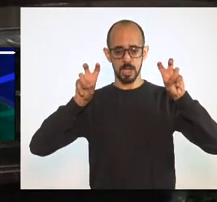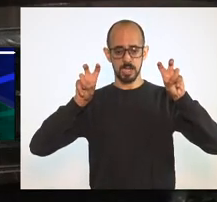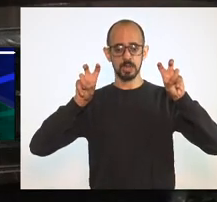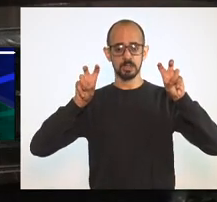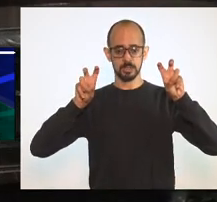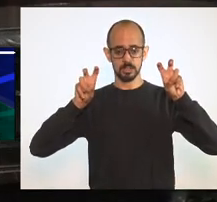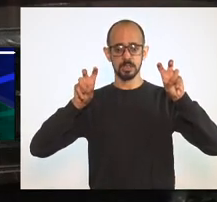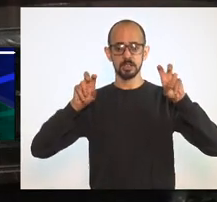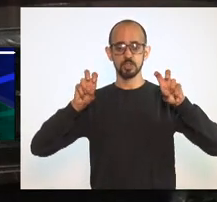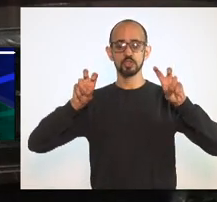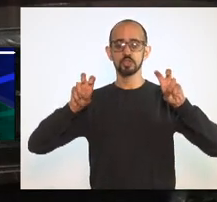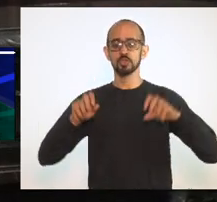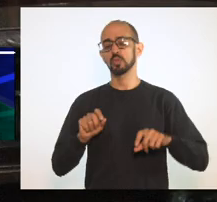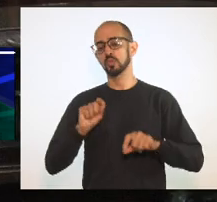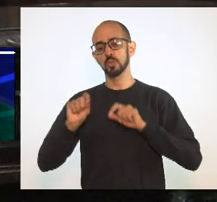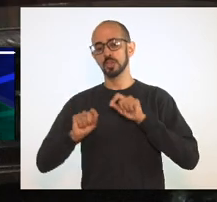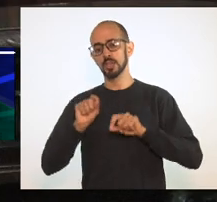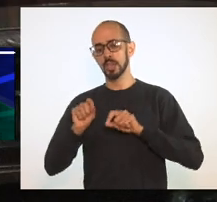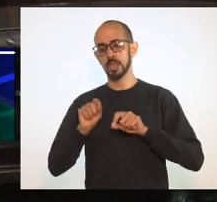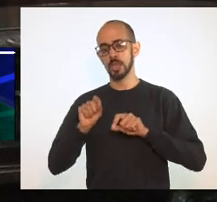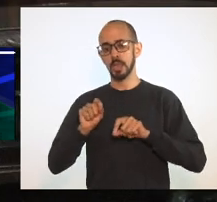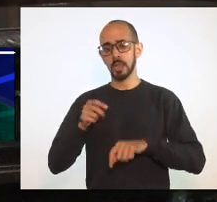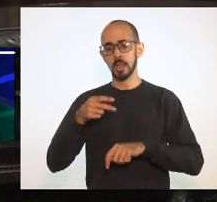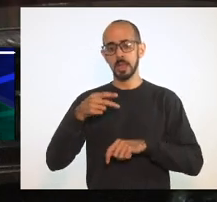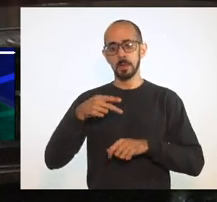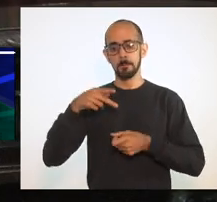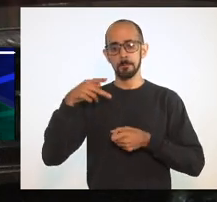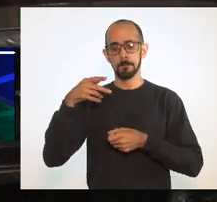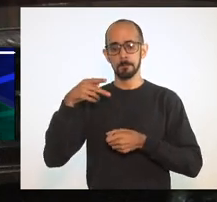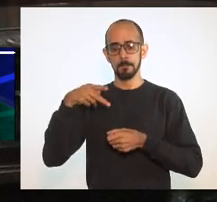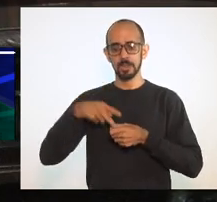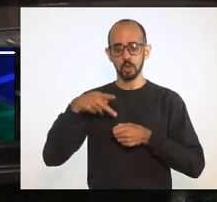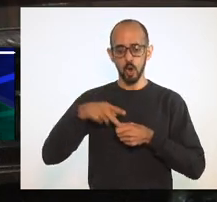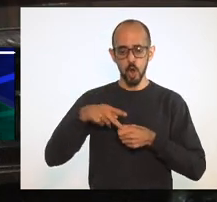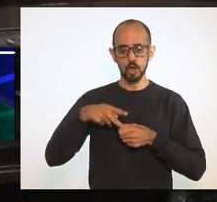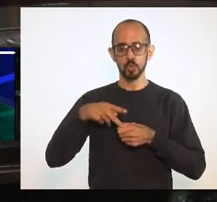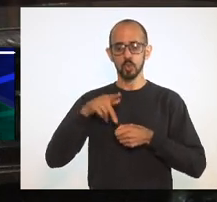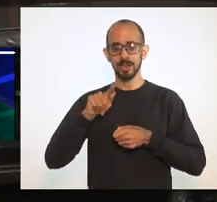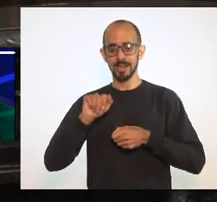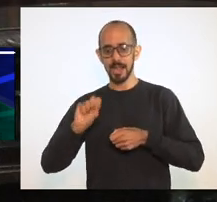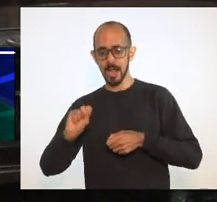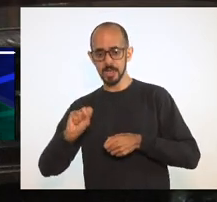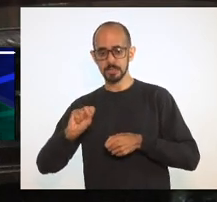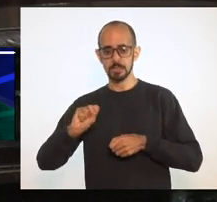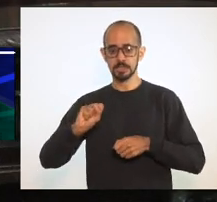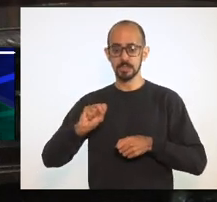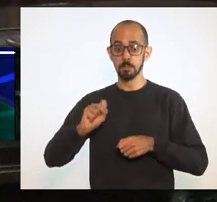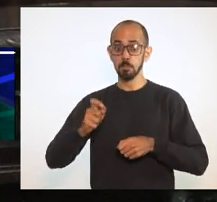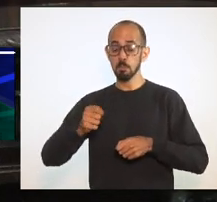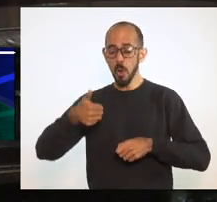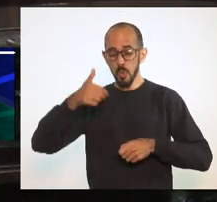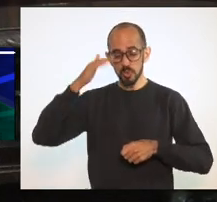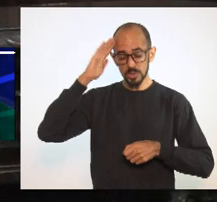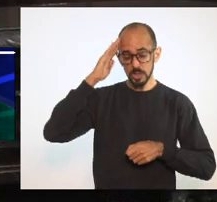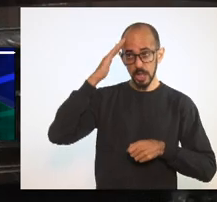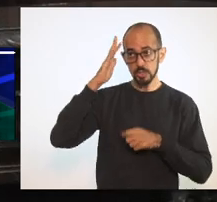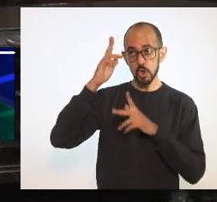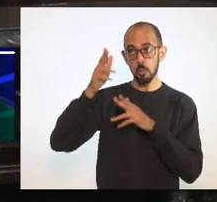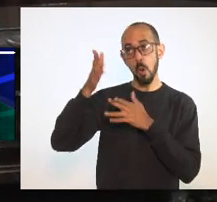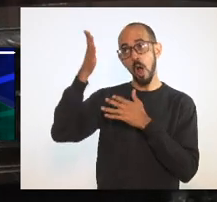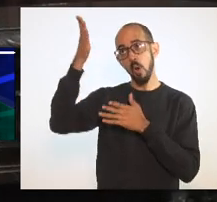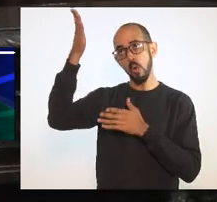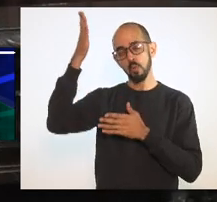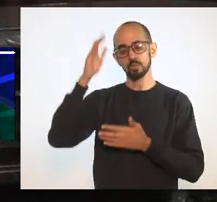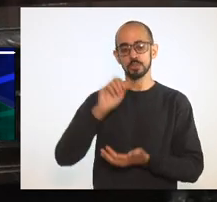diz respeito a petróleo, gás e óleo, deputado Vândalo, há poucos que entendem tanto como o deputado